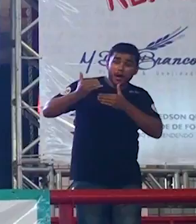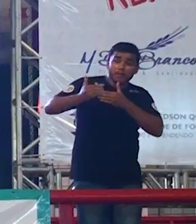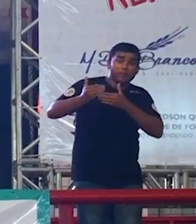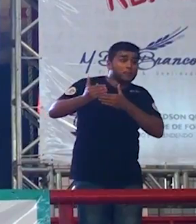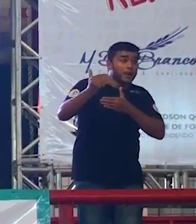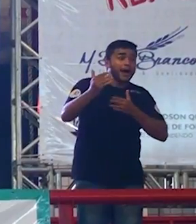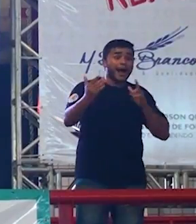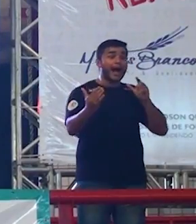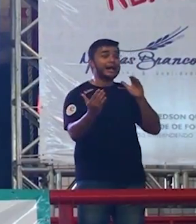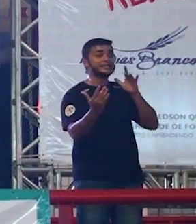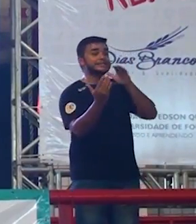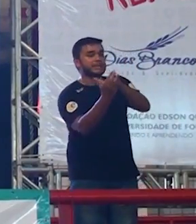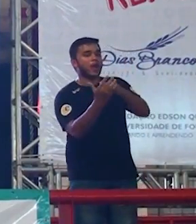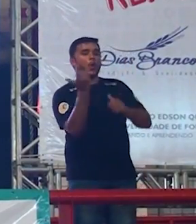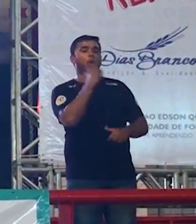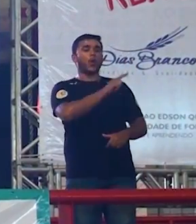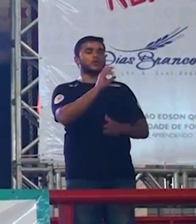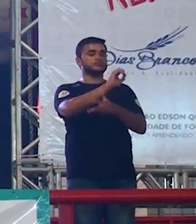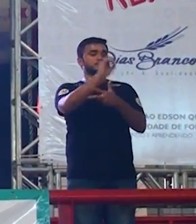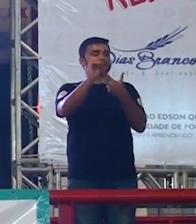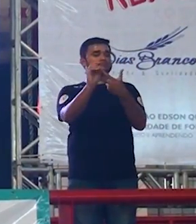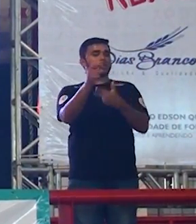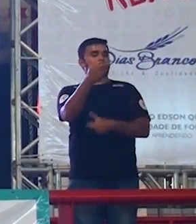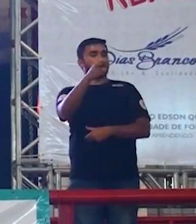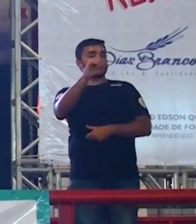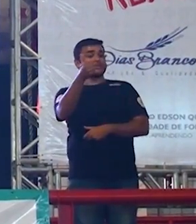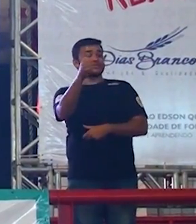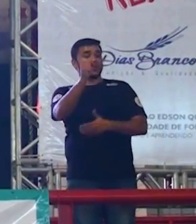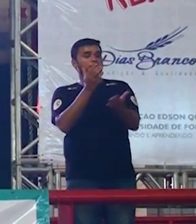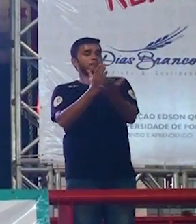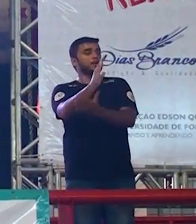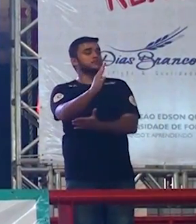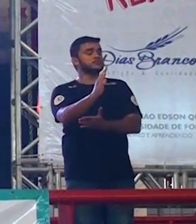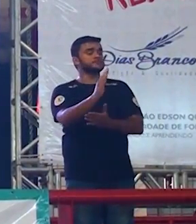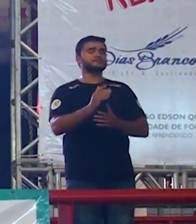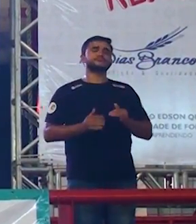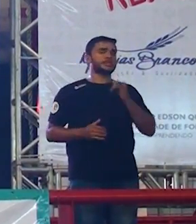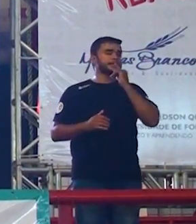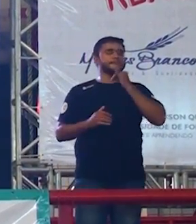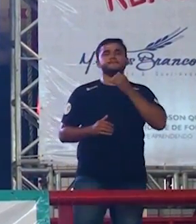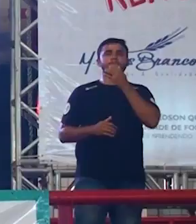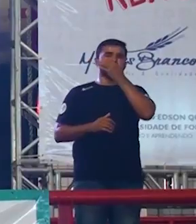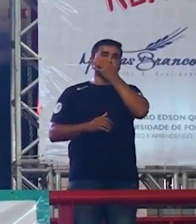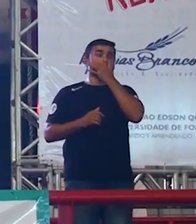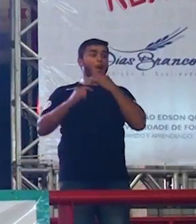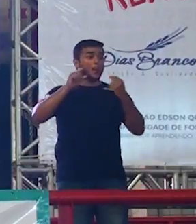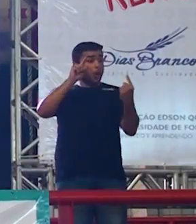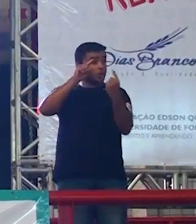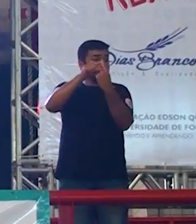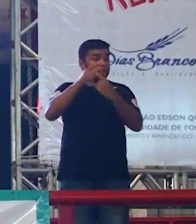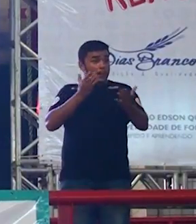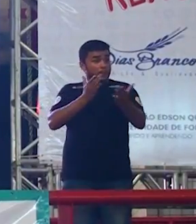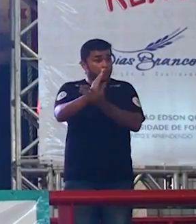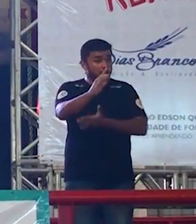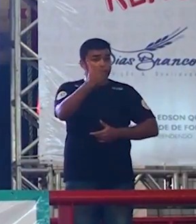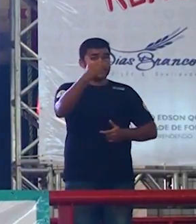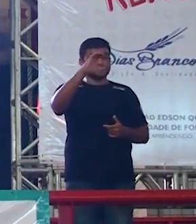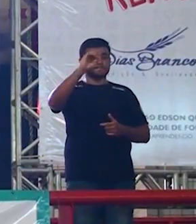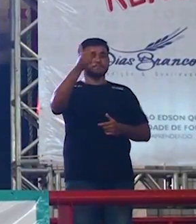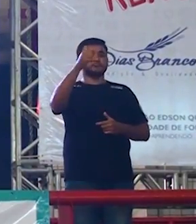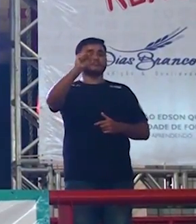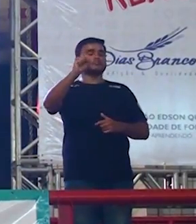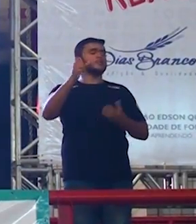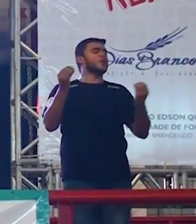que dar para alcançar aquele objetivo. Então vamos lá, se o meu objetivo é passar no Enem esse ano, Me diga aí